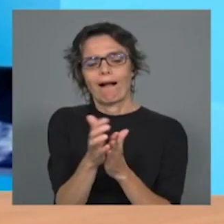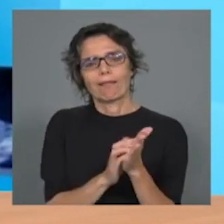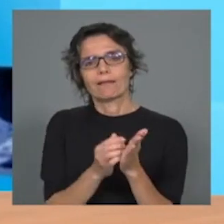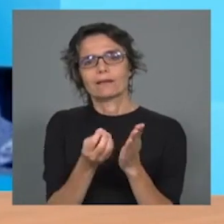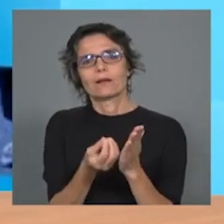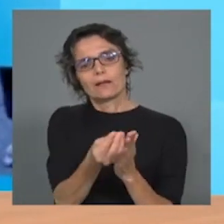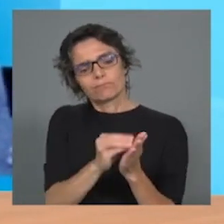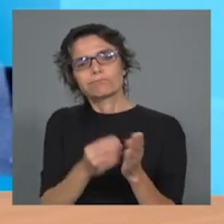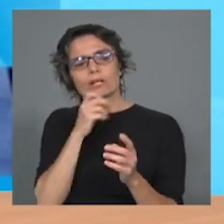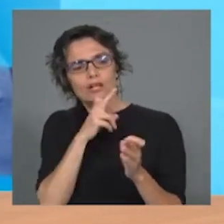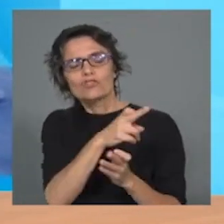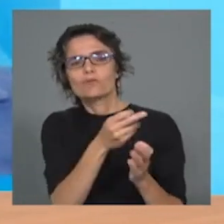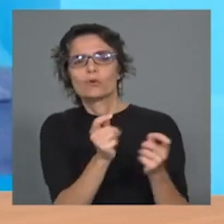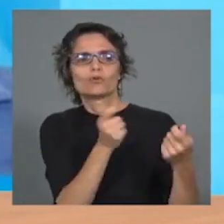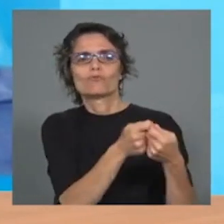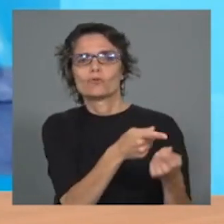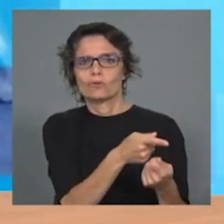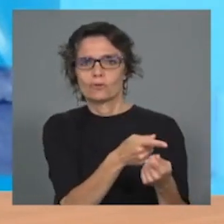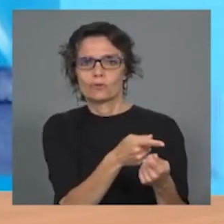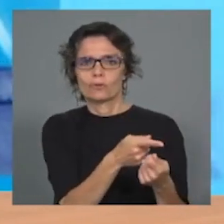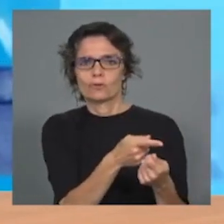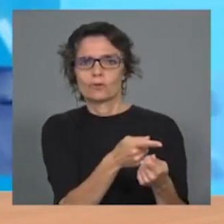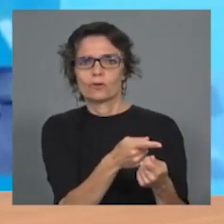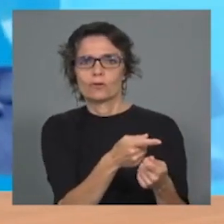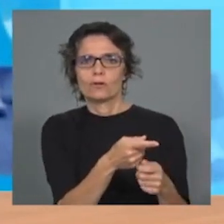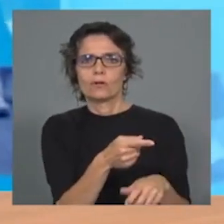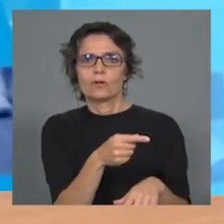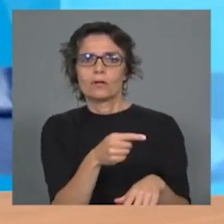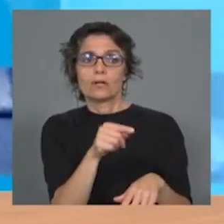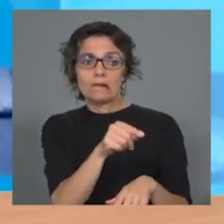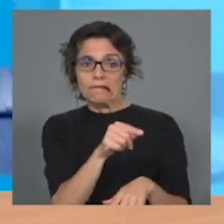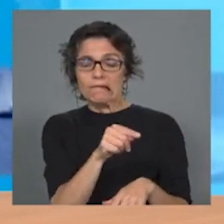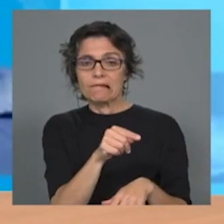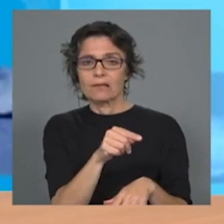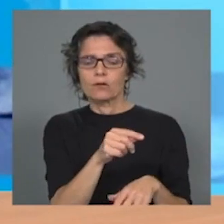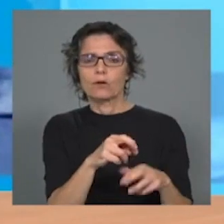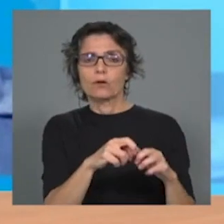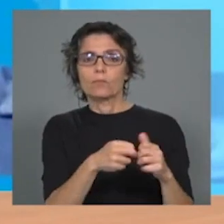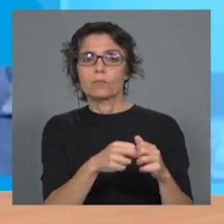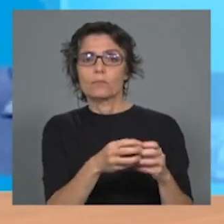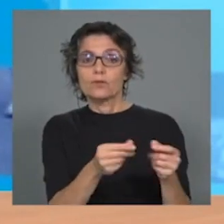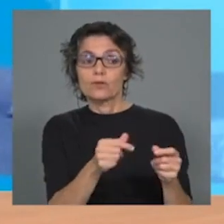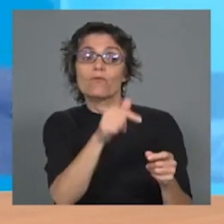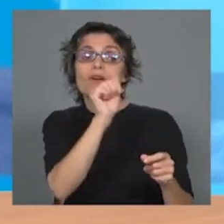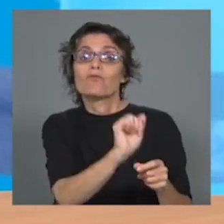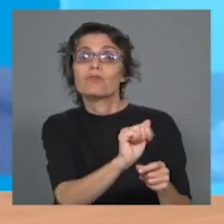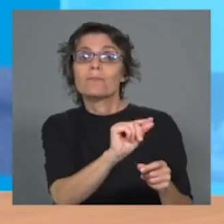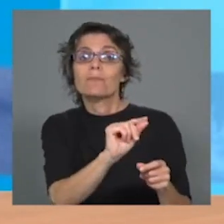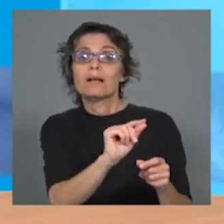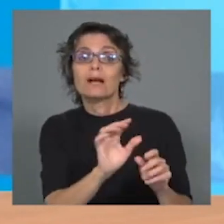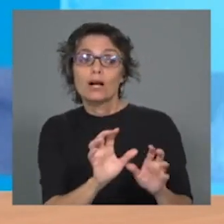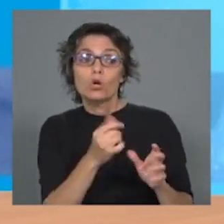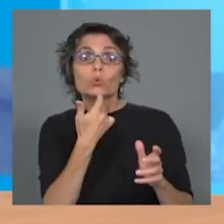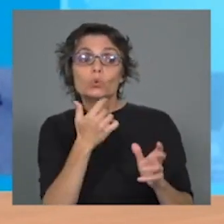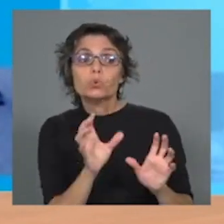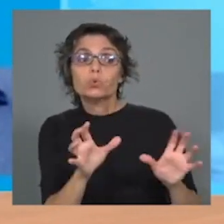caso particular num determinado momento, resolve o problema desse momento, mas não resolve o problema global da pessoa.